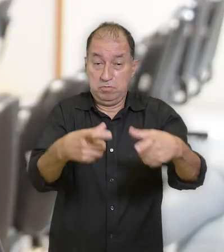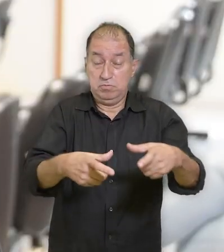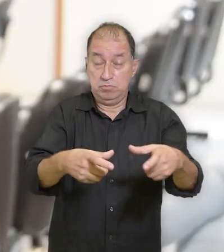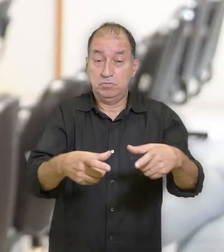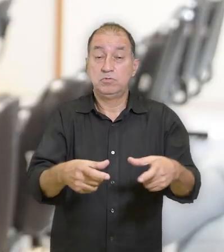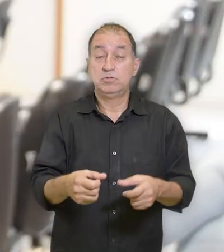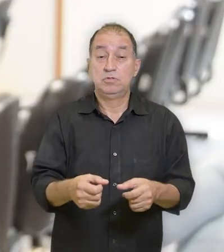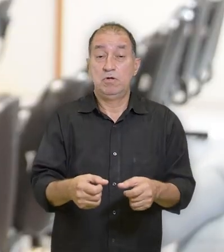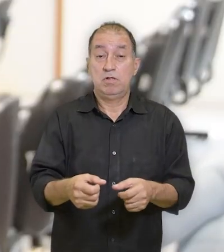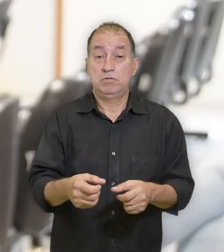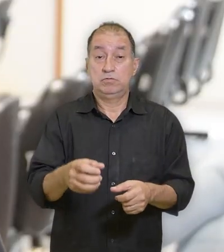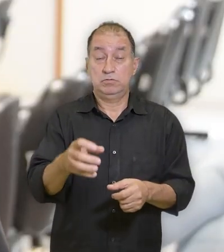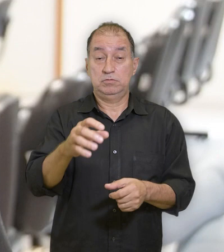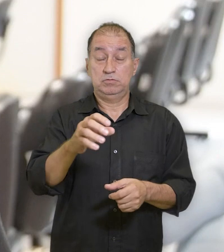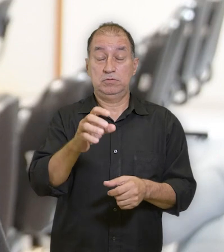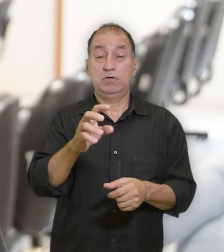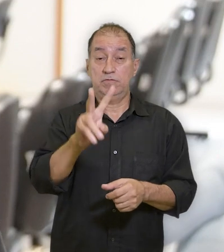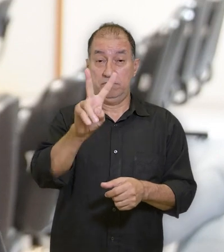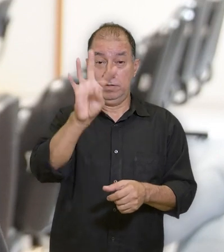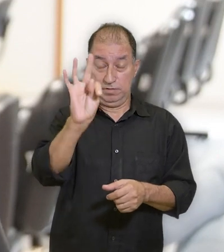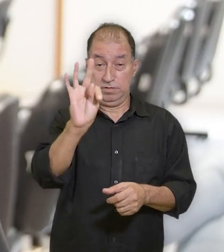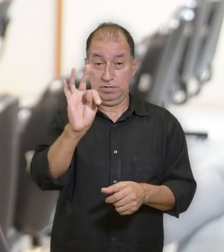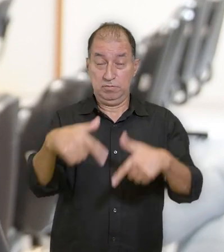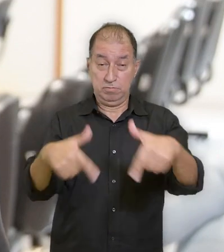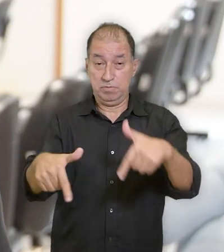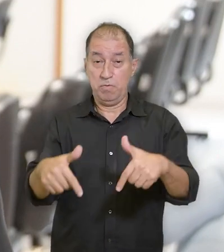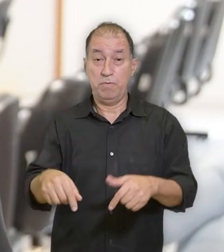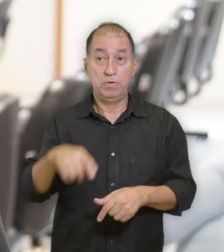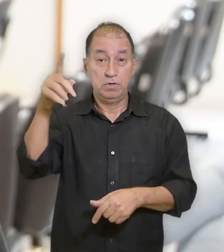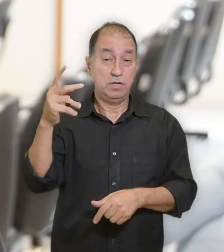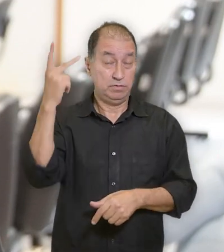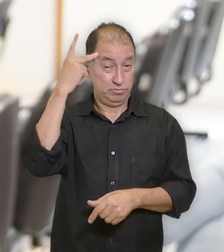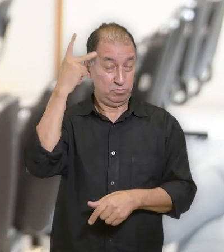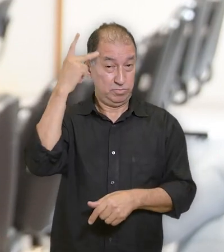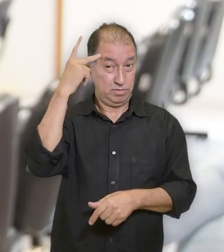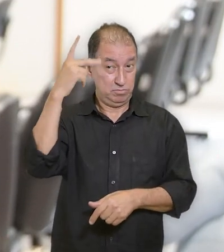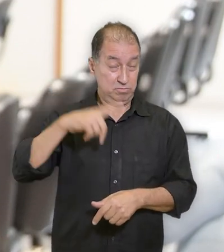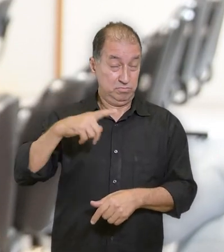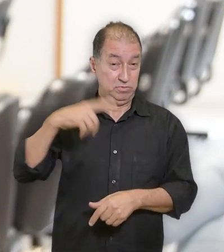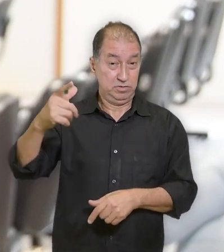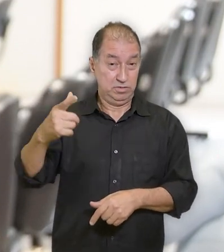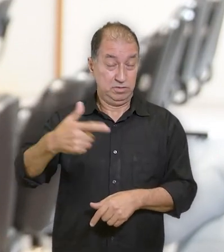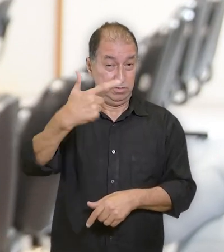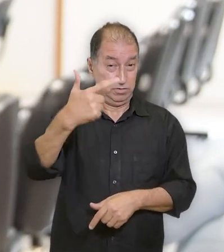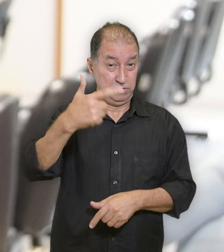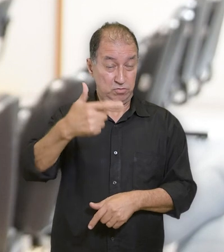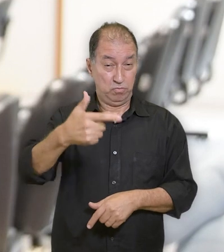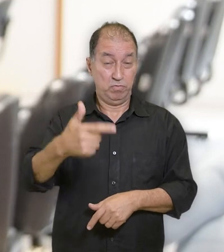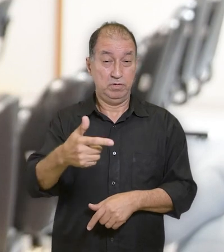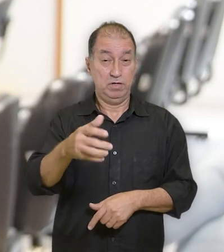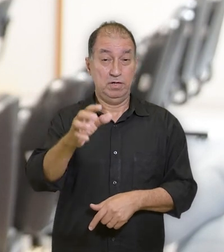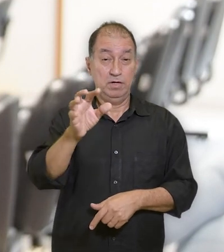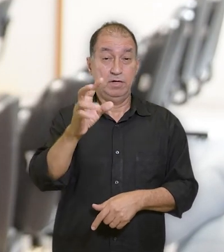a São Paulo e o presidente do tribunal, que era da segunda região, disse o seguinte: eu